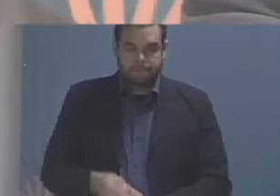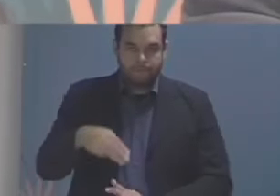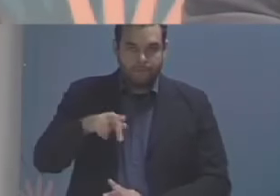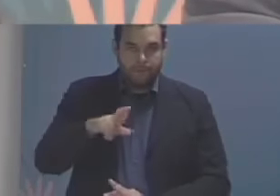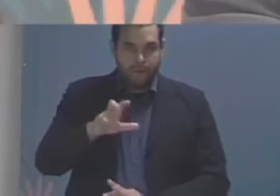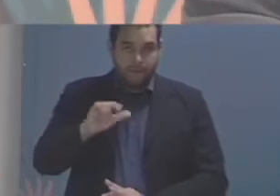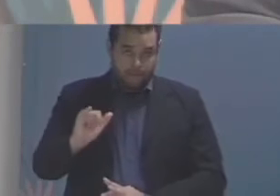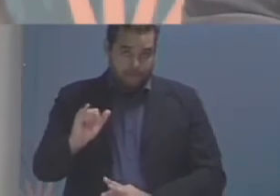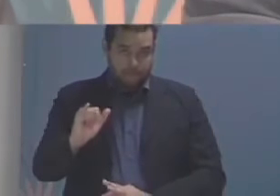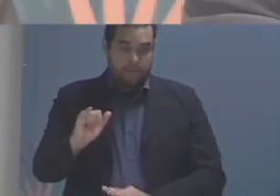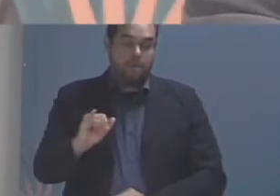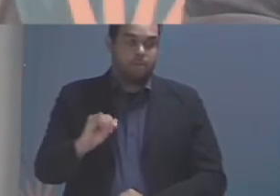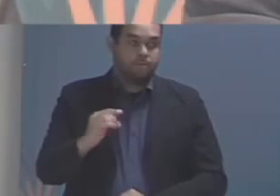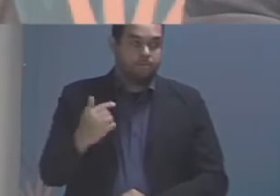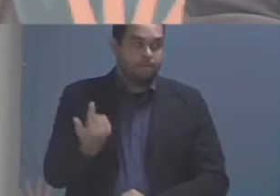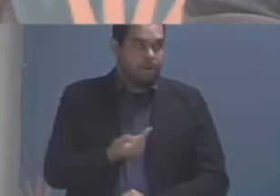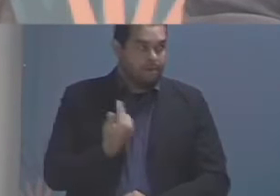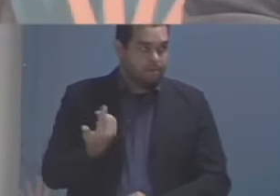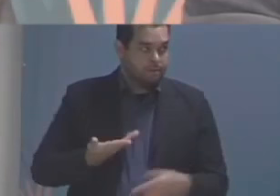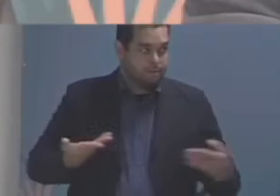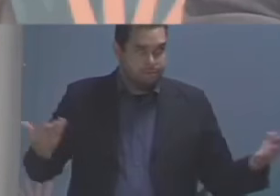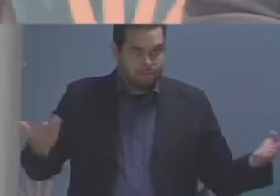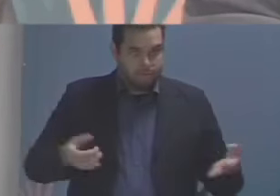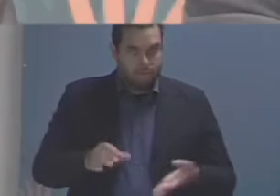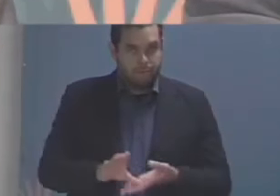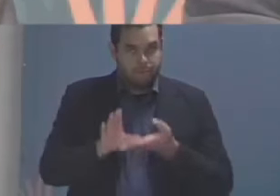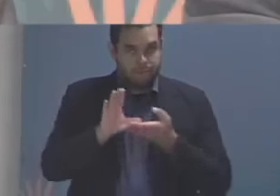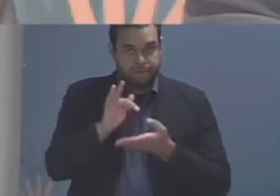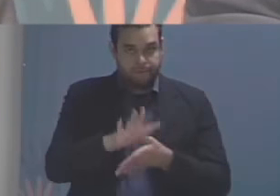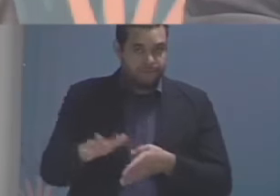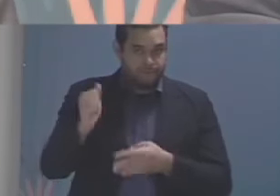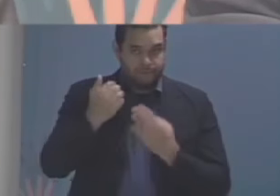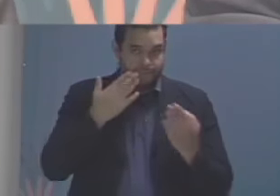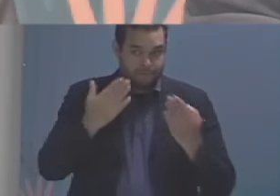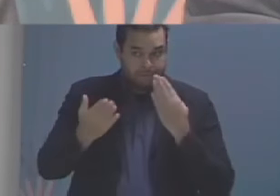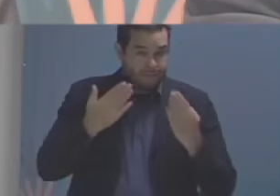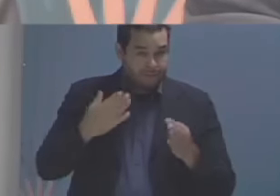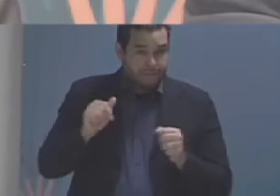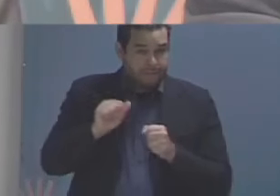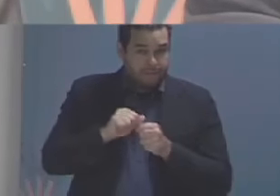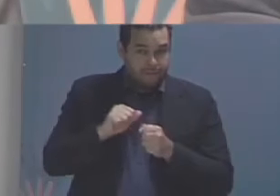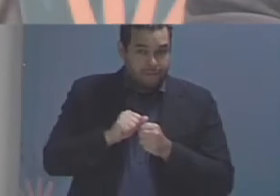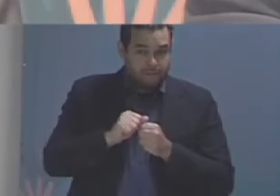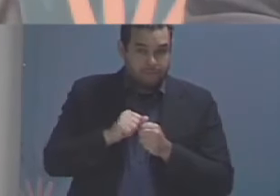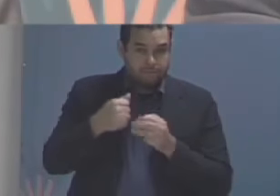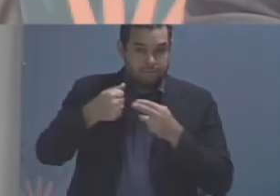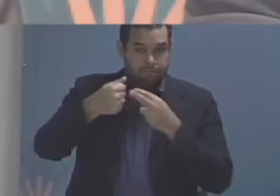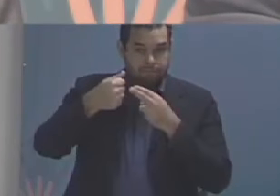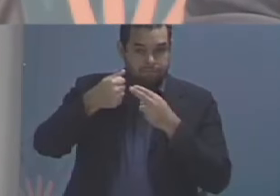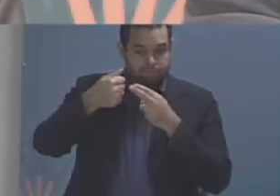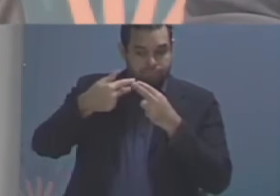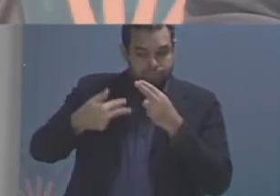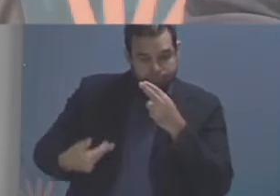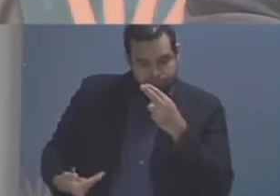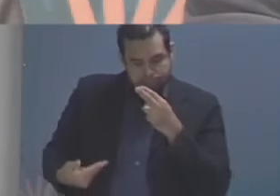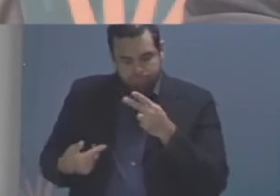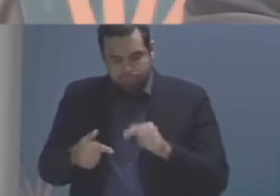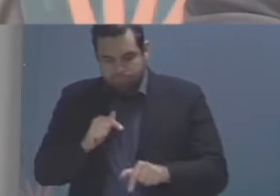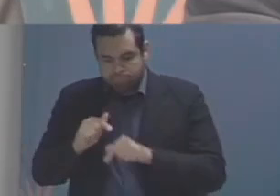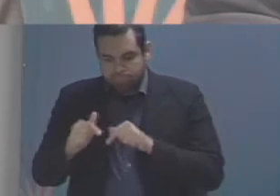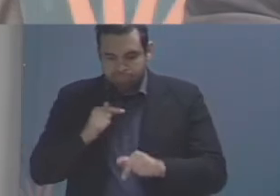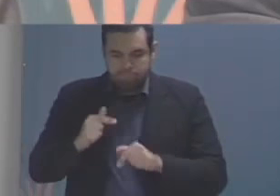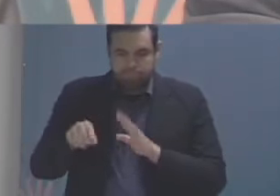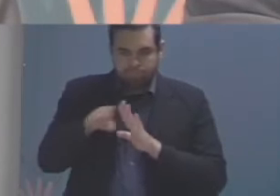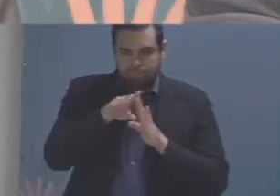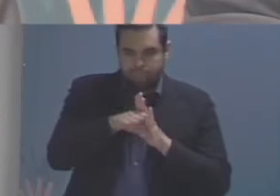Marli, nós, da atual gestão do Conselho Federal de Psicologia, nós fizemos uma série de... tomamos uma série de medidas e